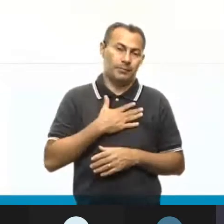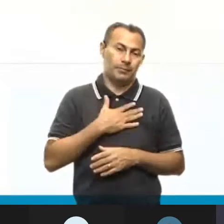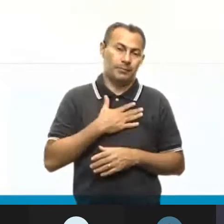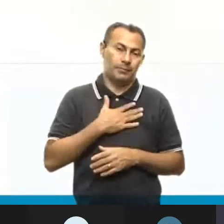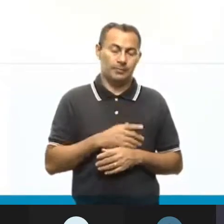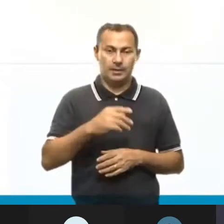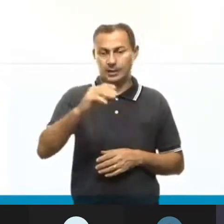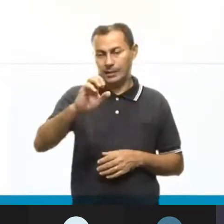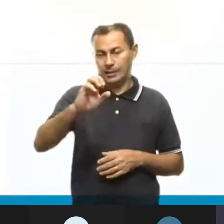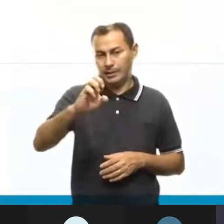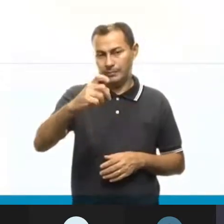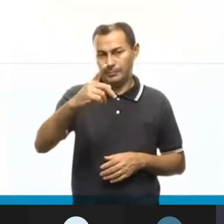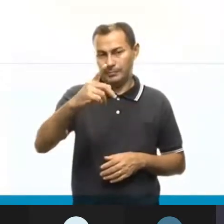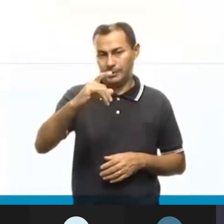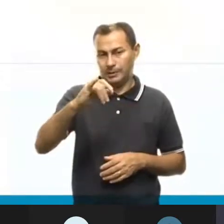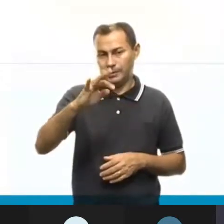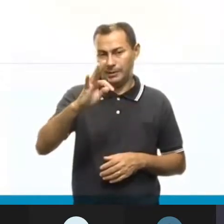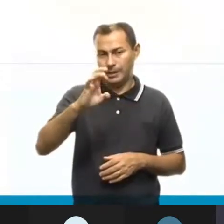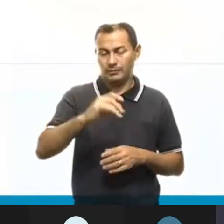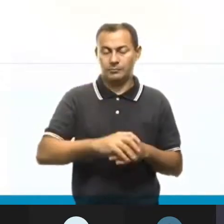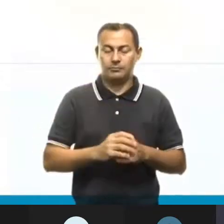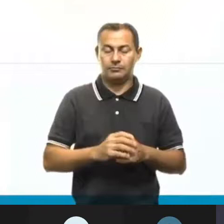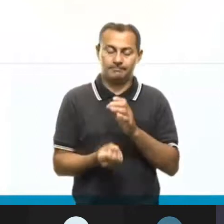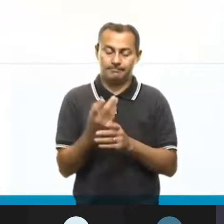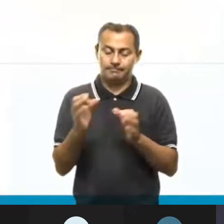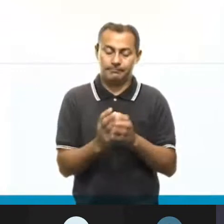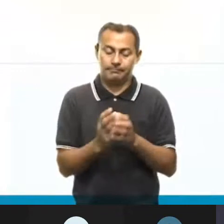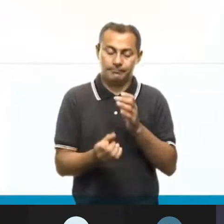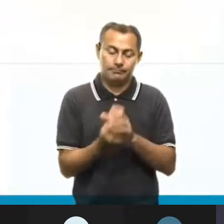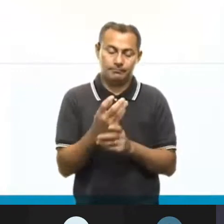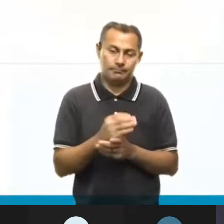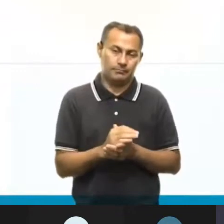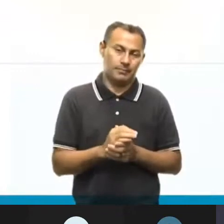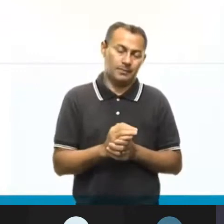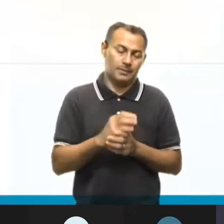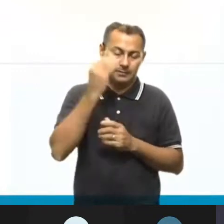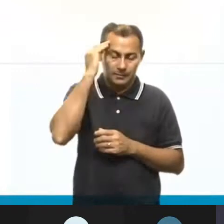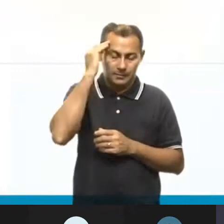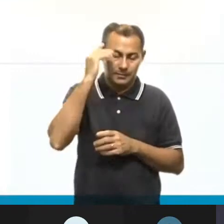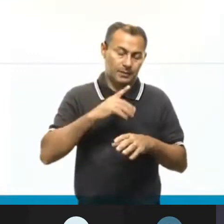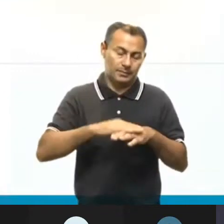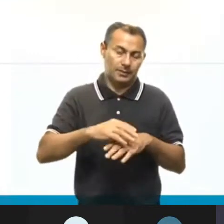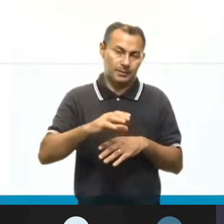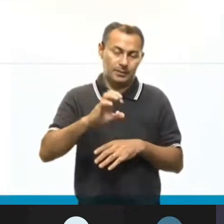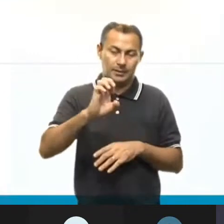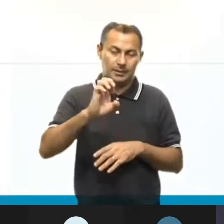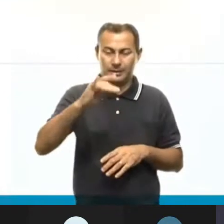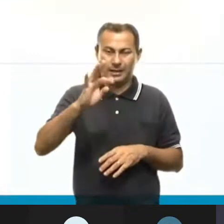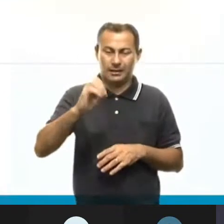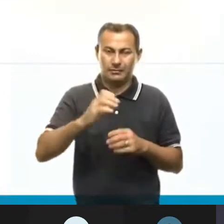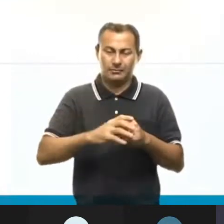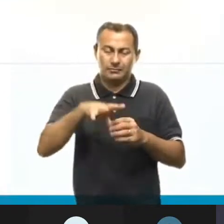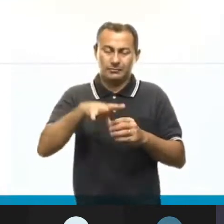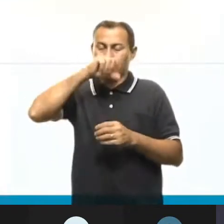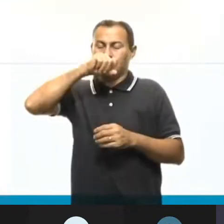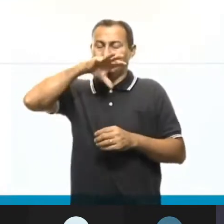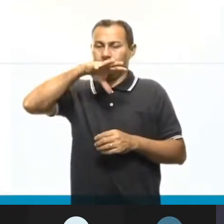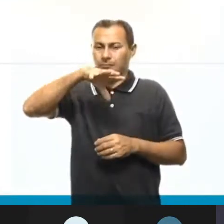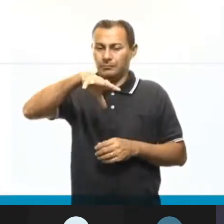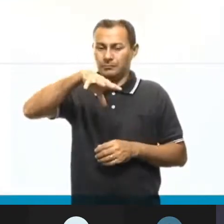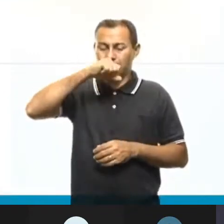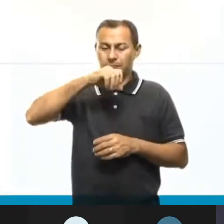meu caso aqui, o meu epitélio, quando começa a formar os bronquíolos, a gente não tem mais o epitélio respiratório, tá? Ele deixa de ser